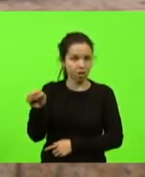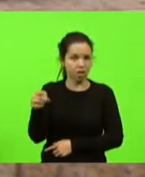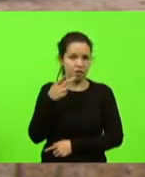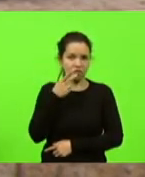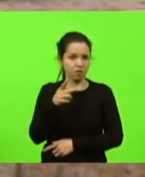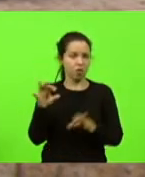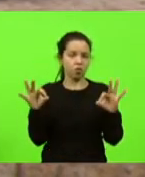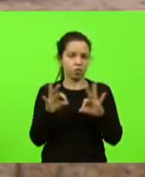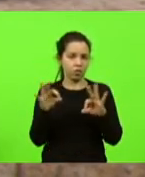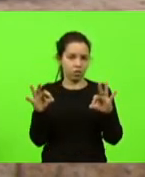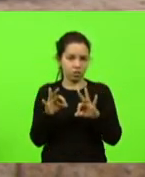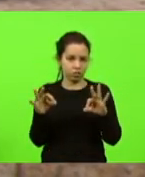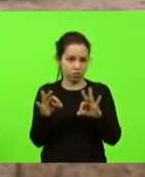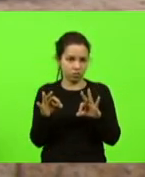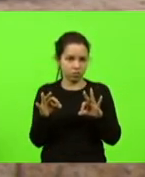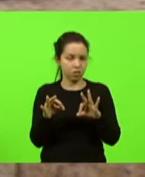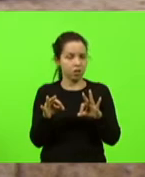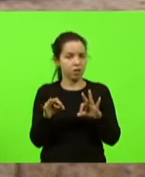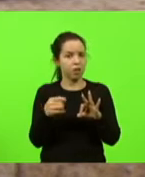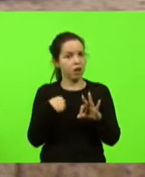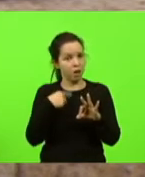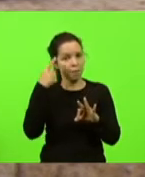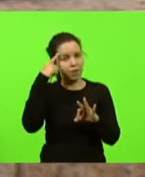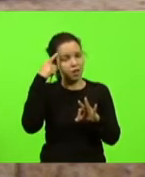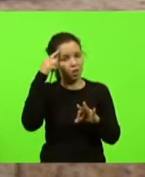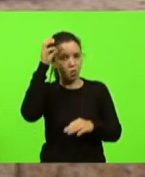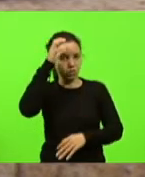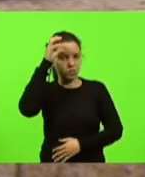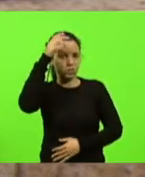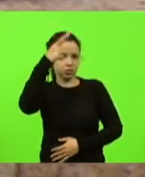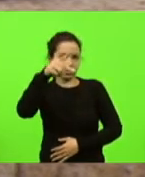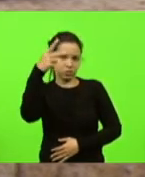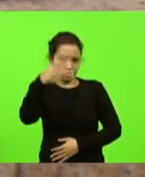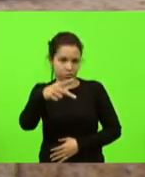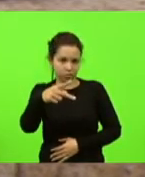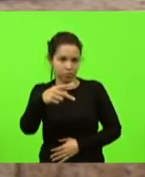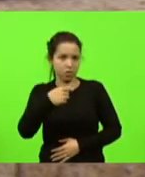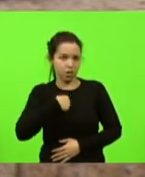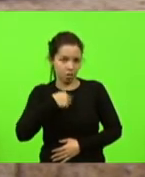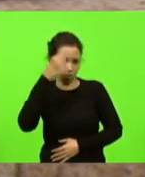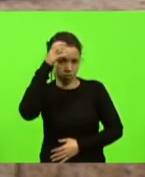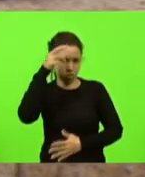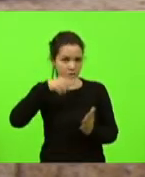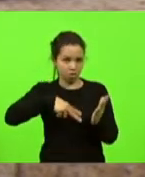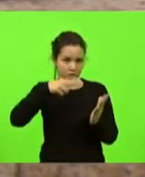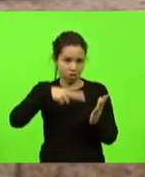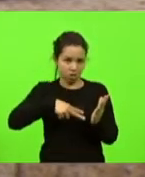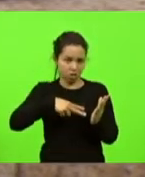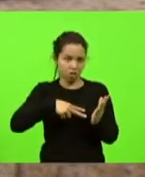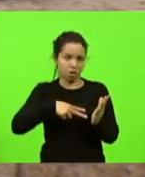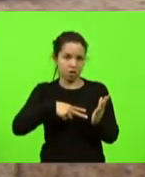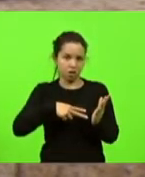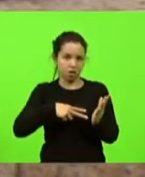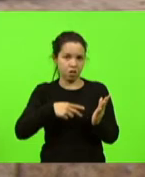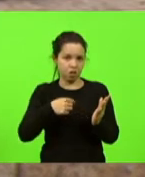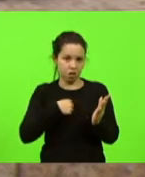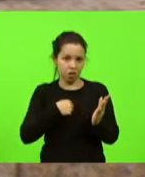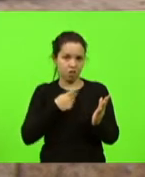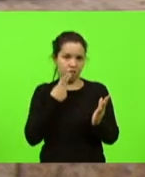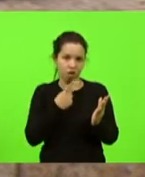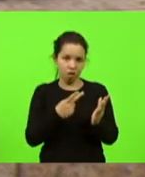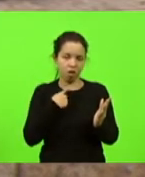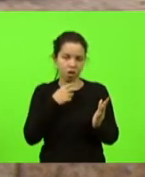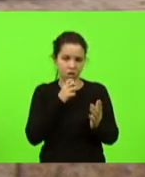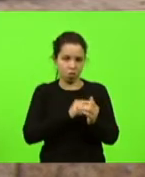lhe acusado pela consciência. A minha consciência, eu li esse texto e minha consciência me acusou que sou corrupto ou que algum prefeito